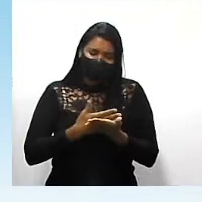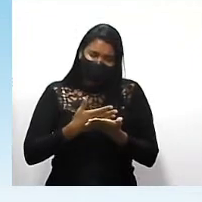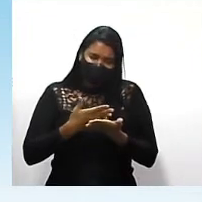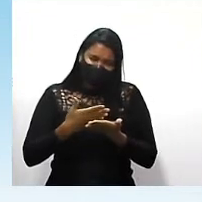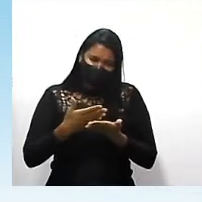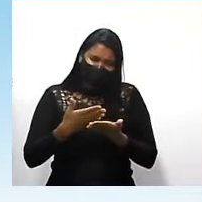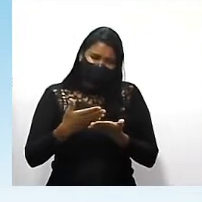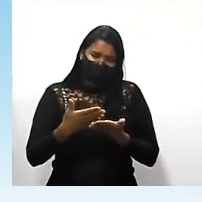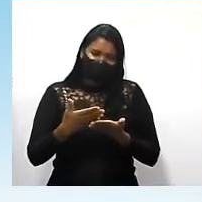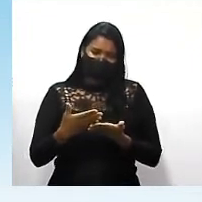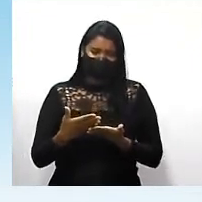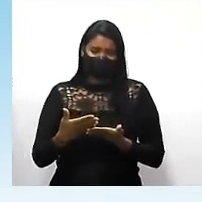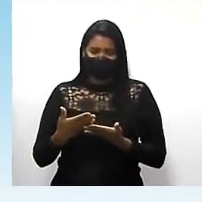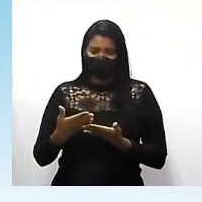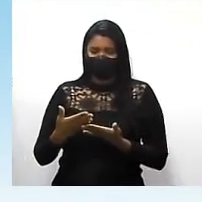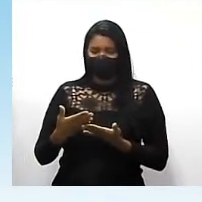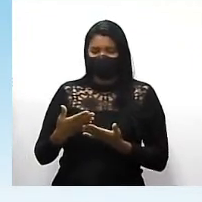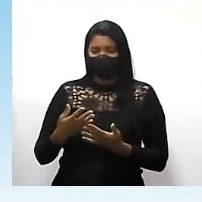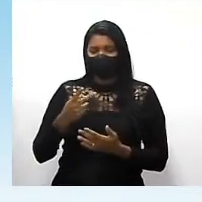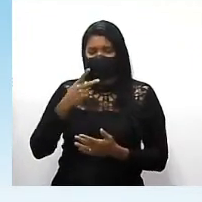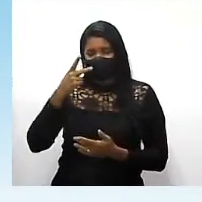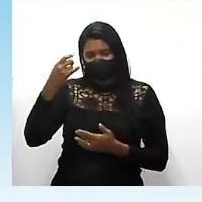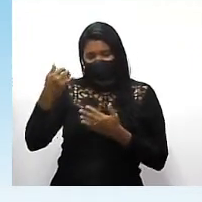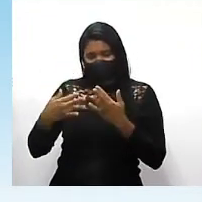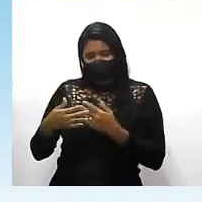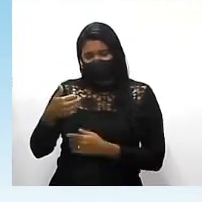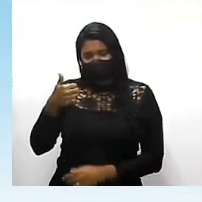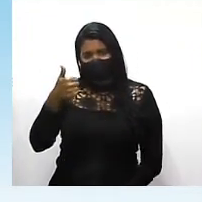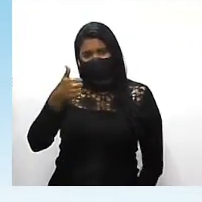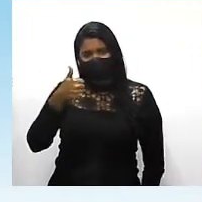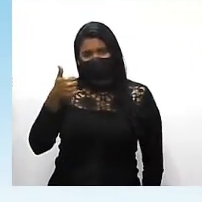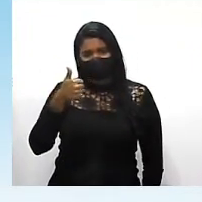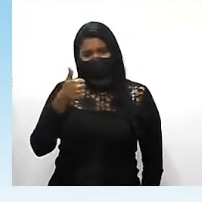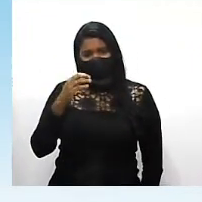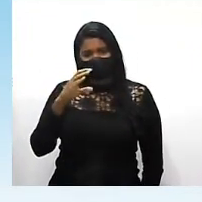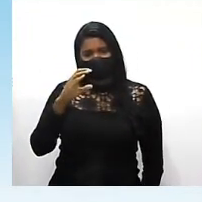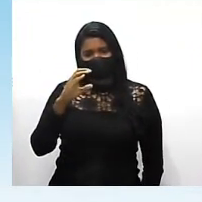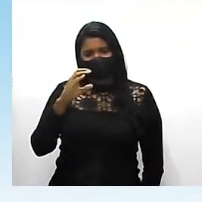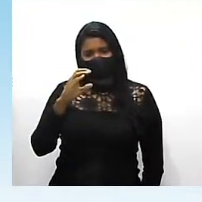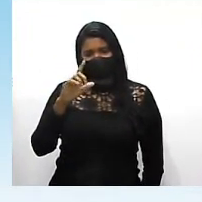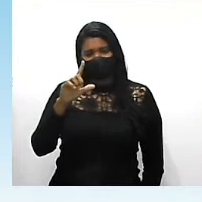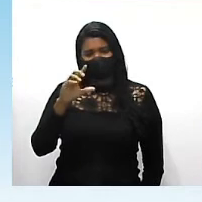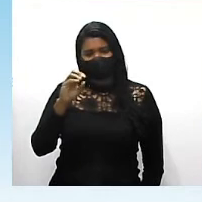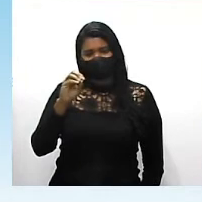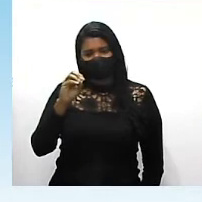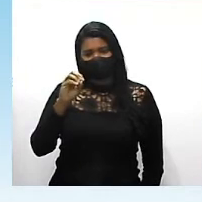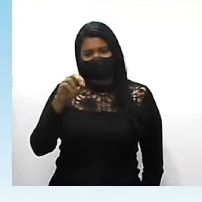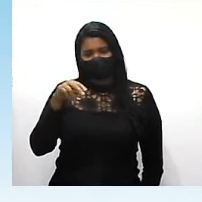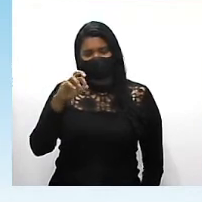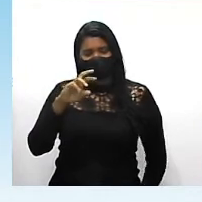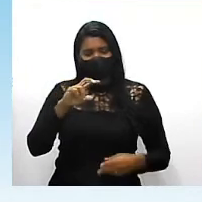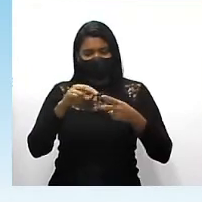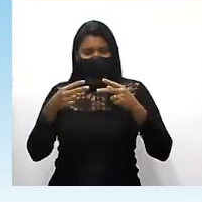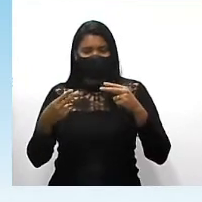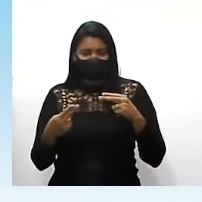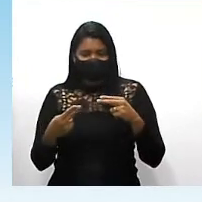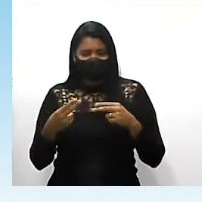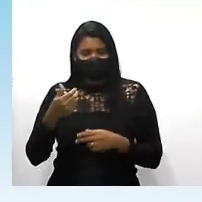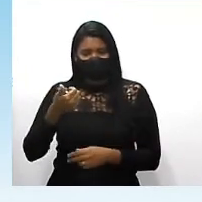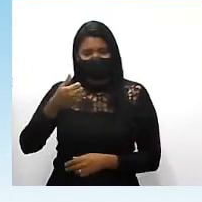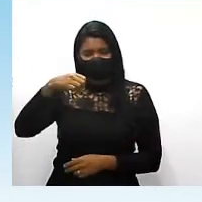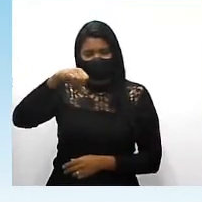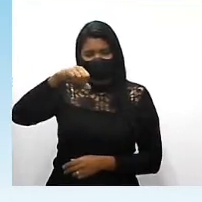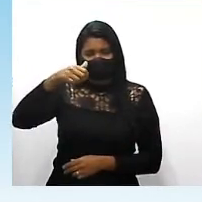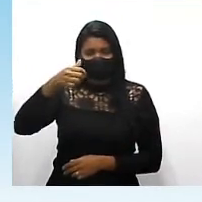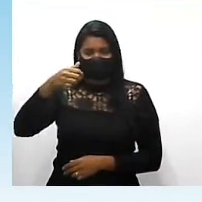a se falar sobre a primeira clonagem de um gene, em